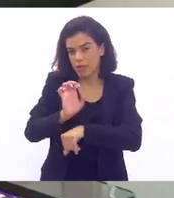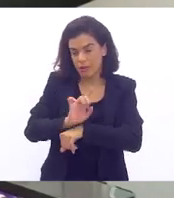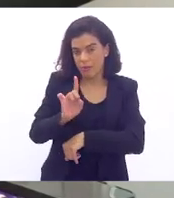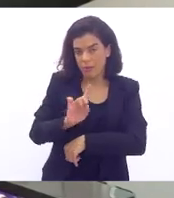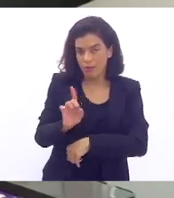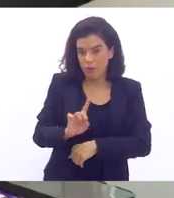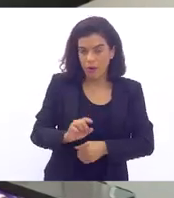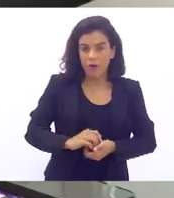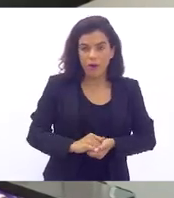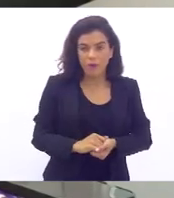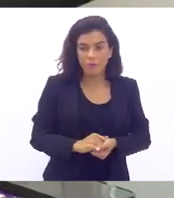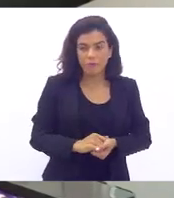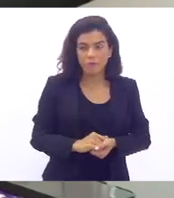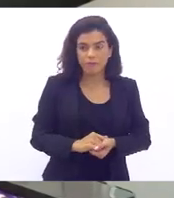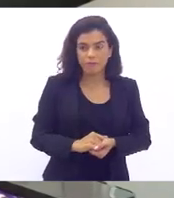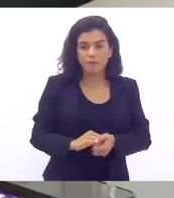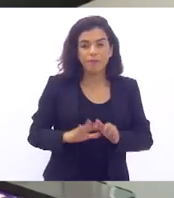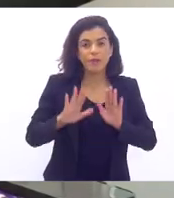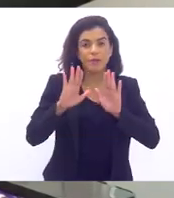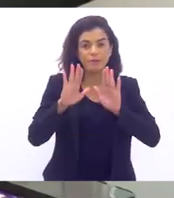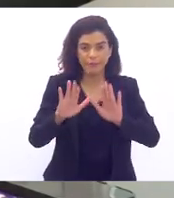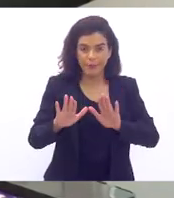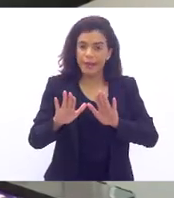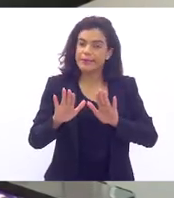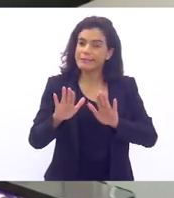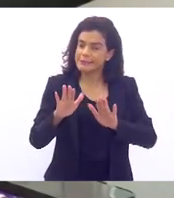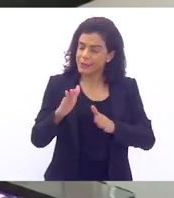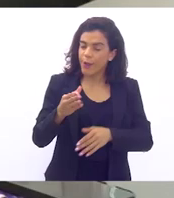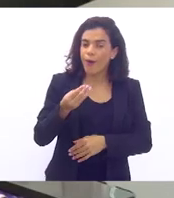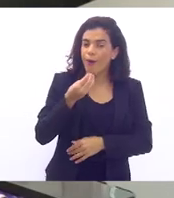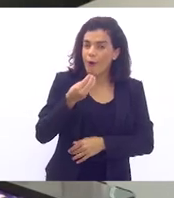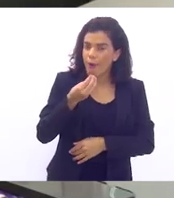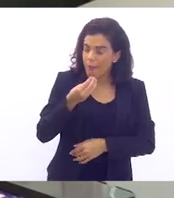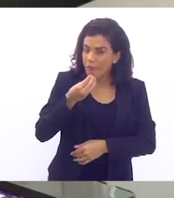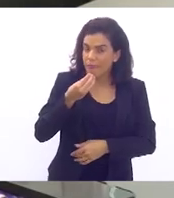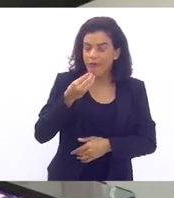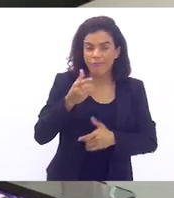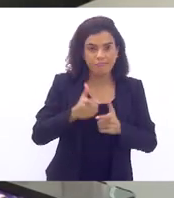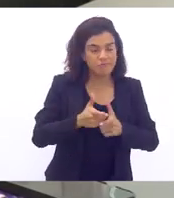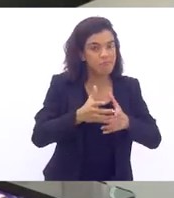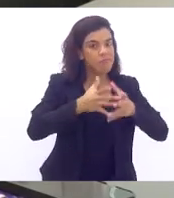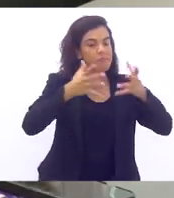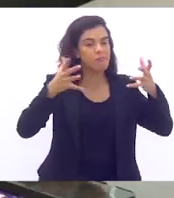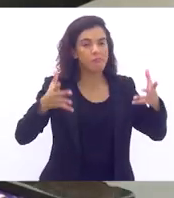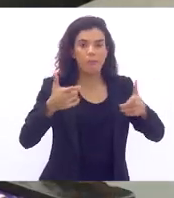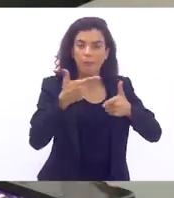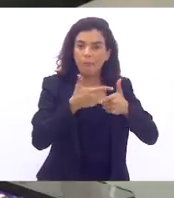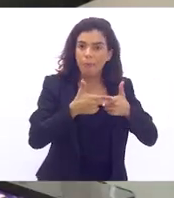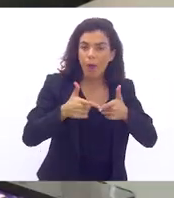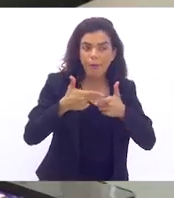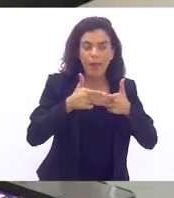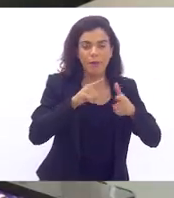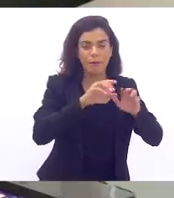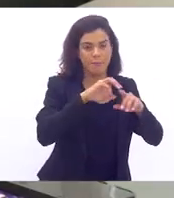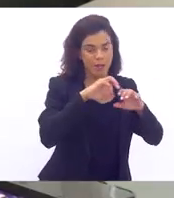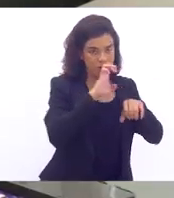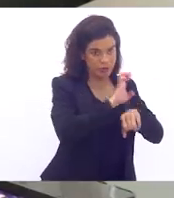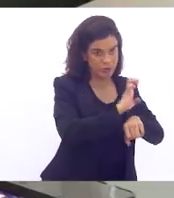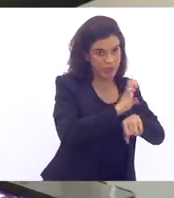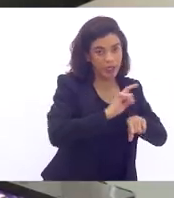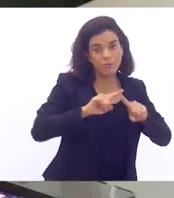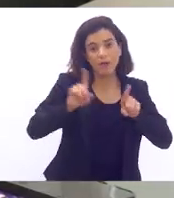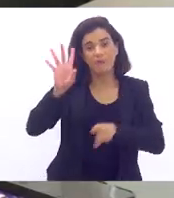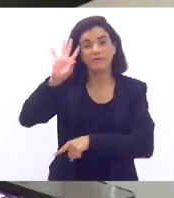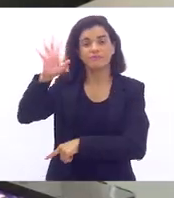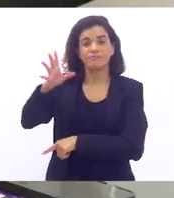uma inviabilizar isso mas que vai trazer Sem dúvida nenhuma o impacto imenso para as famílias para